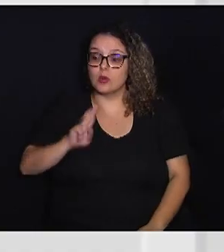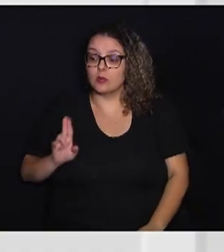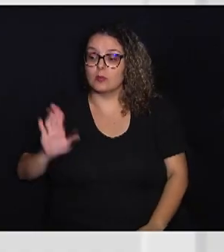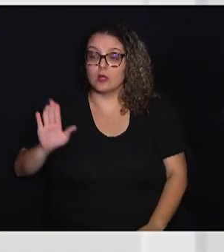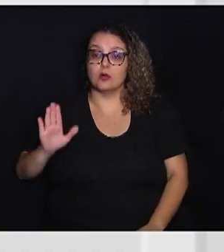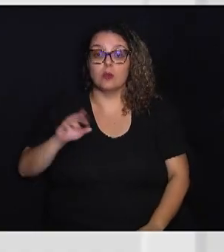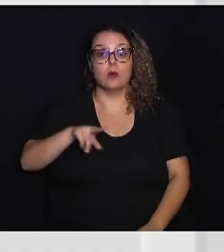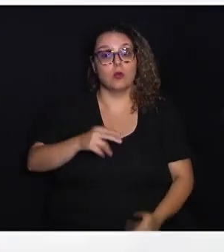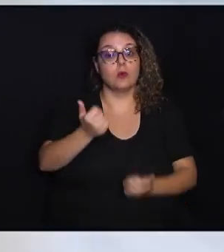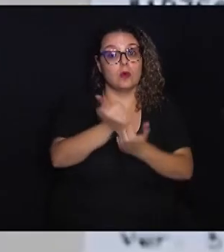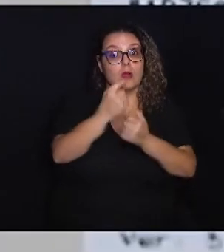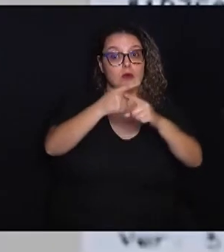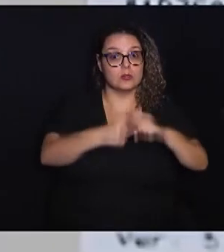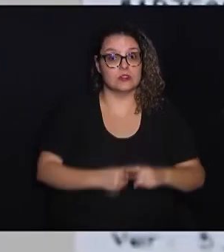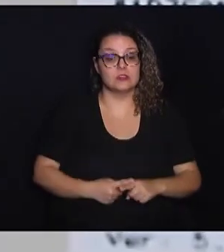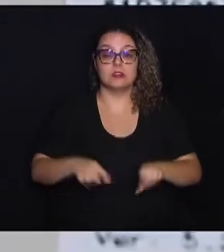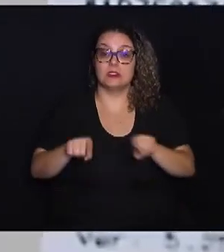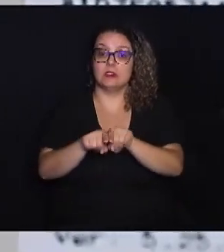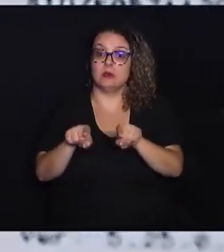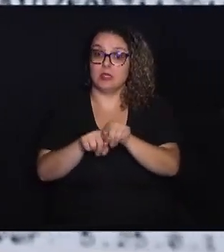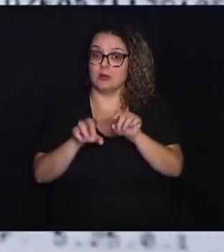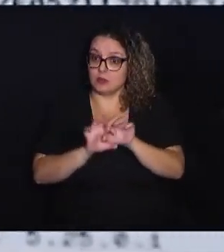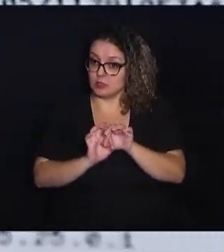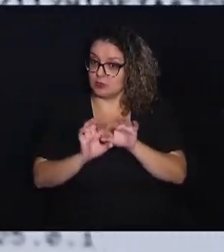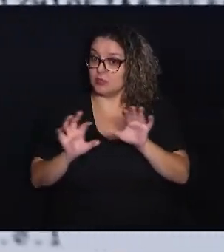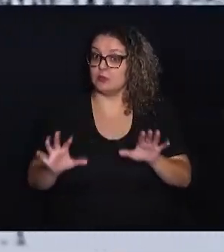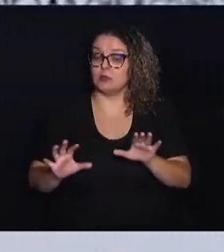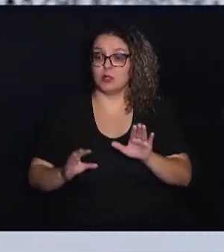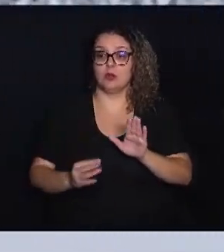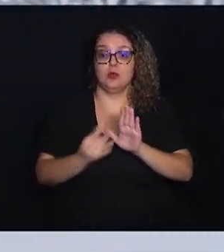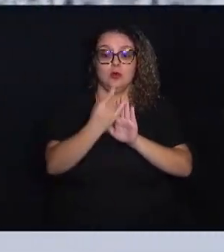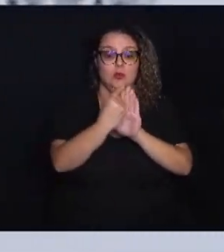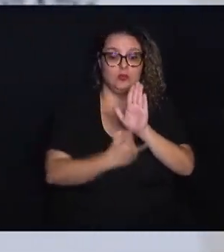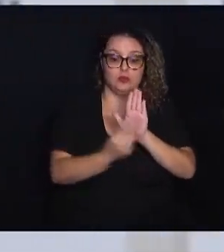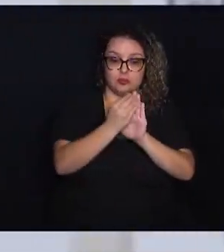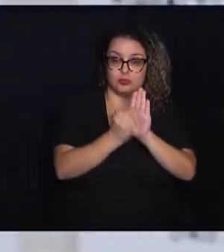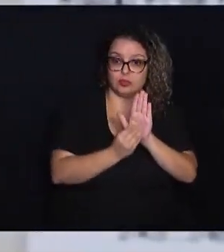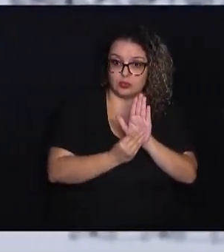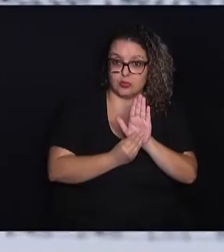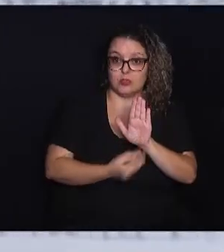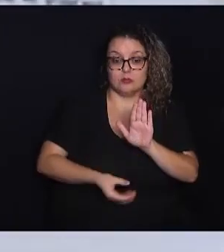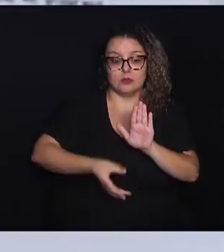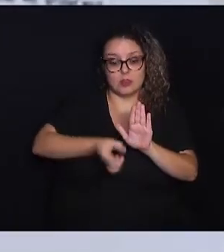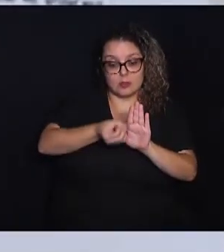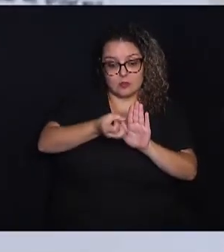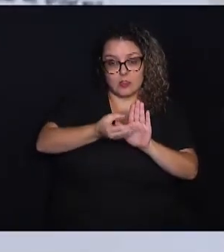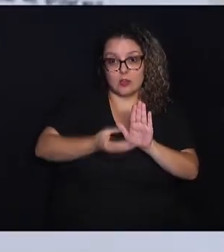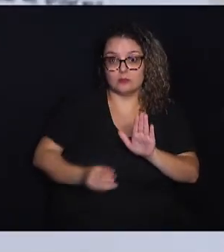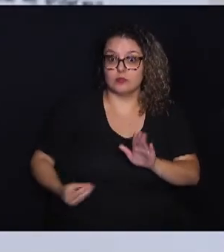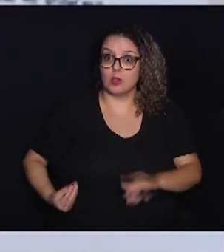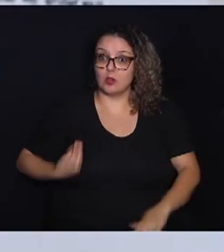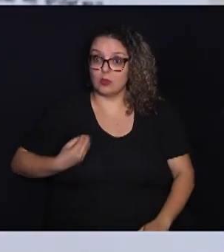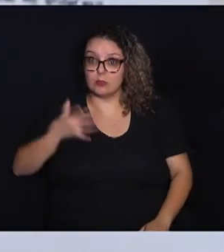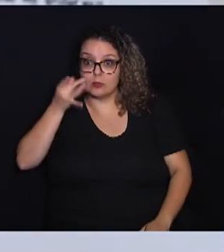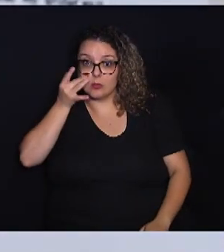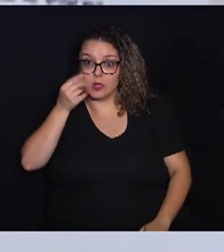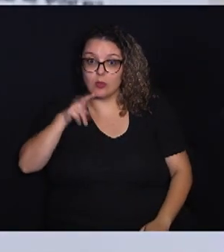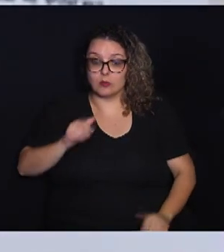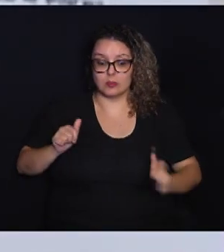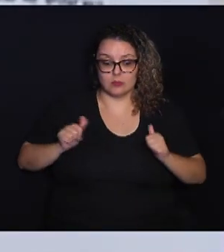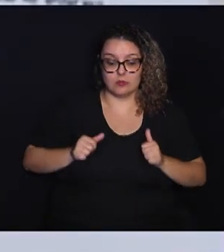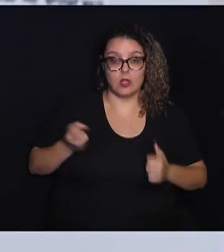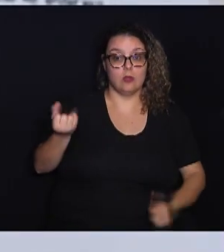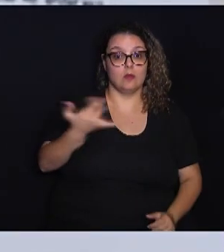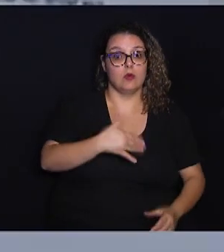em que disputa. Também são disponibilizados dados sobre o comparecimento e abstenção, quantidade de votos